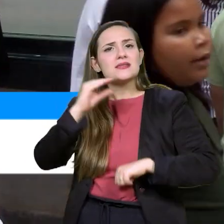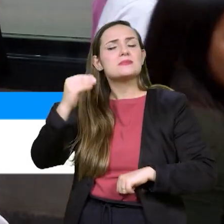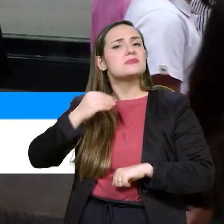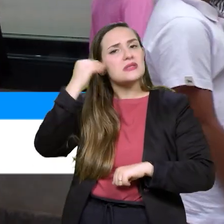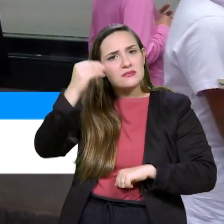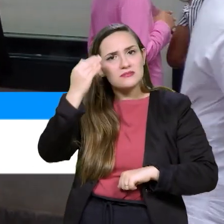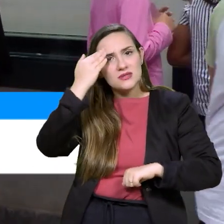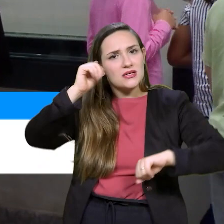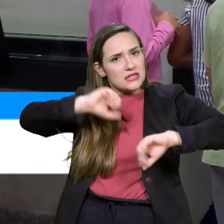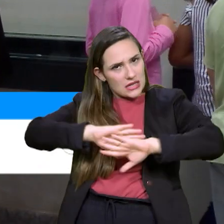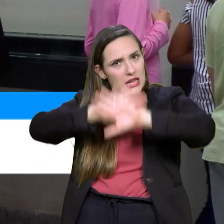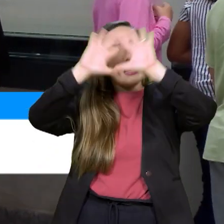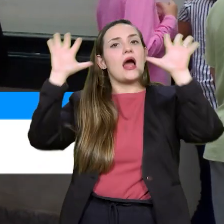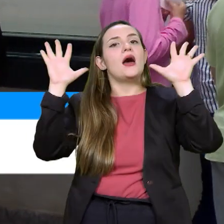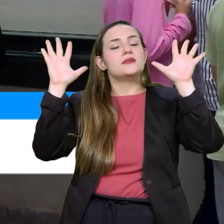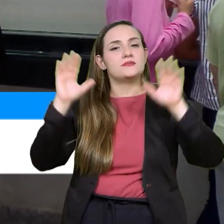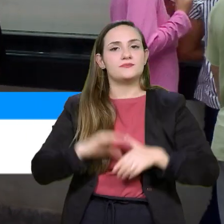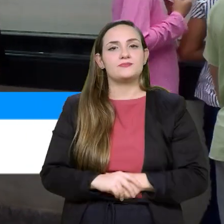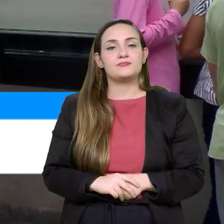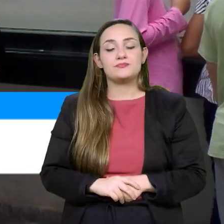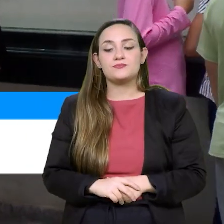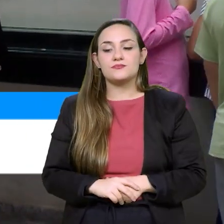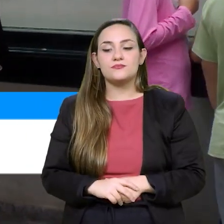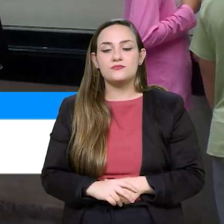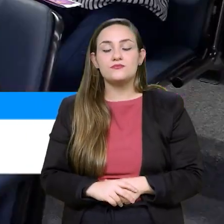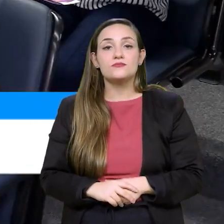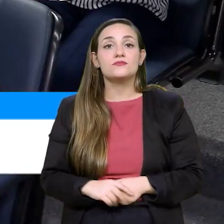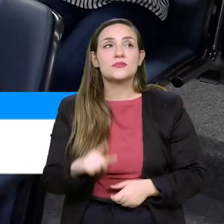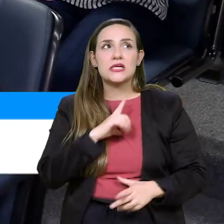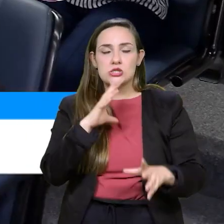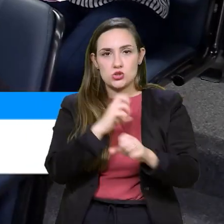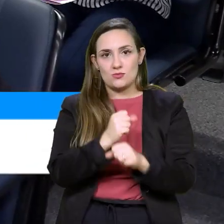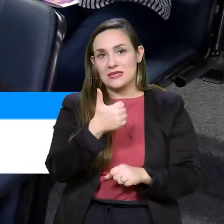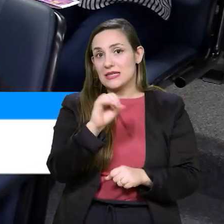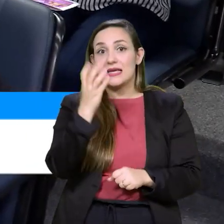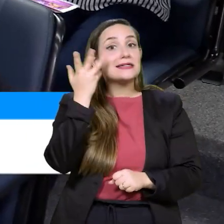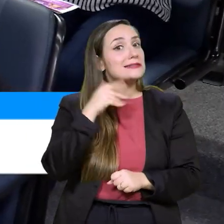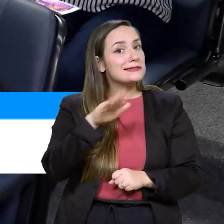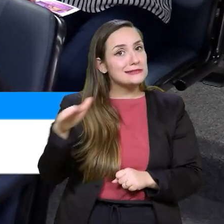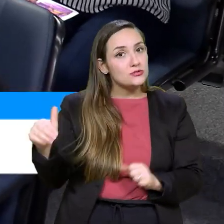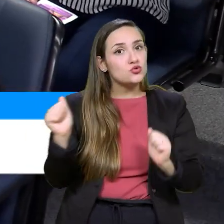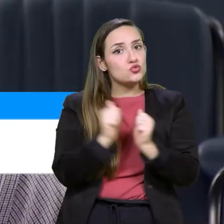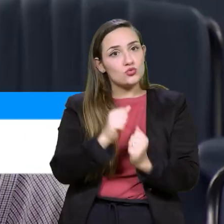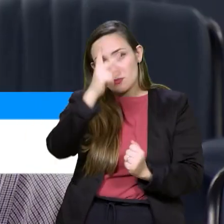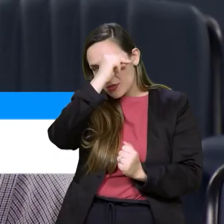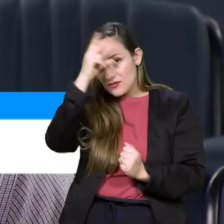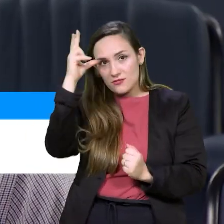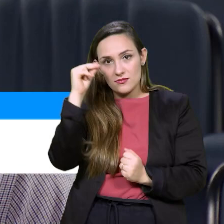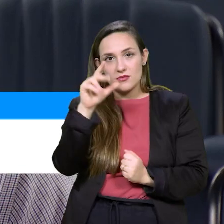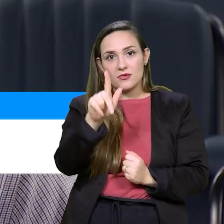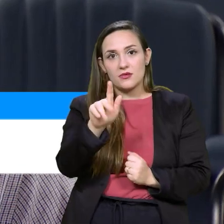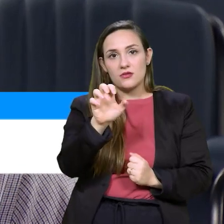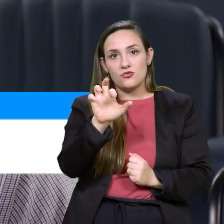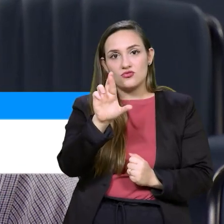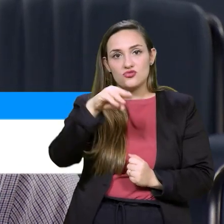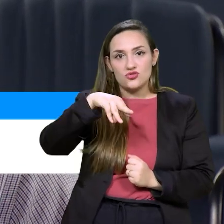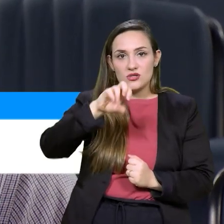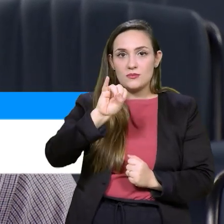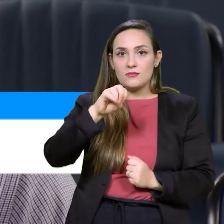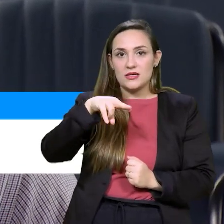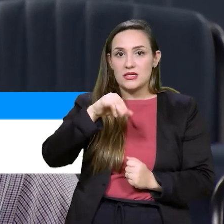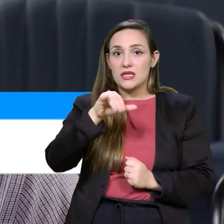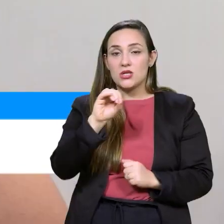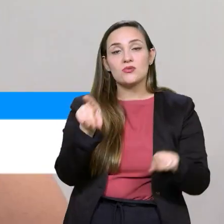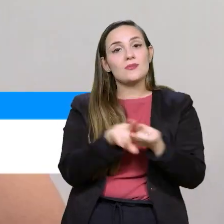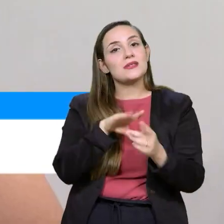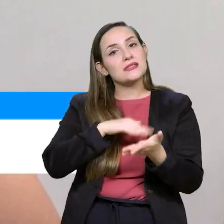vai vir com esse entendimento, com esse conhecimento. Ao todo, são 10 crianças acompanhadas do prefeito Germínio da